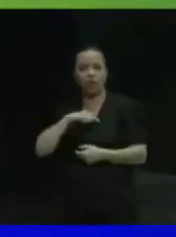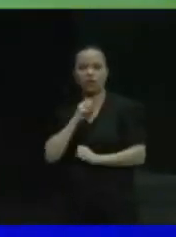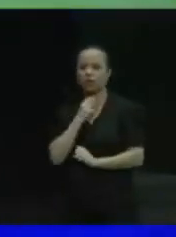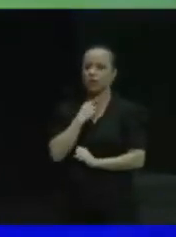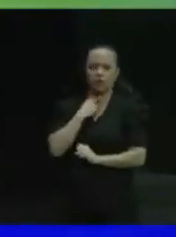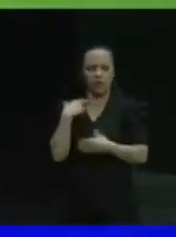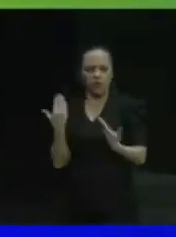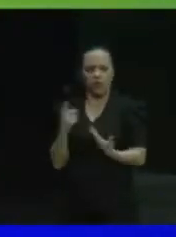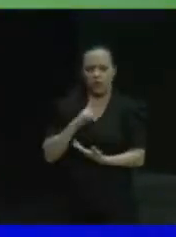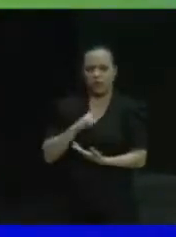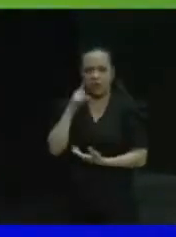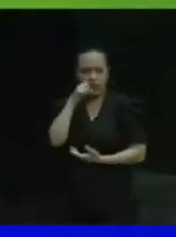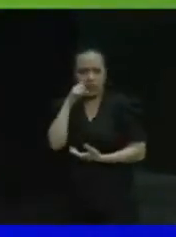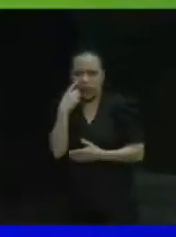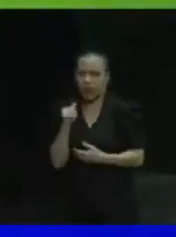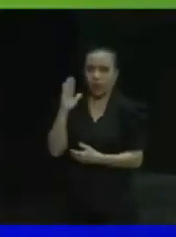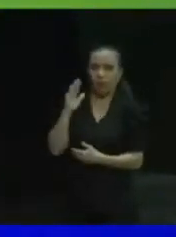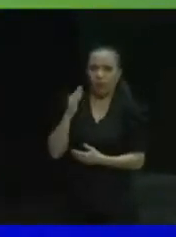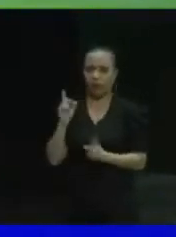mais esse tipo de risco.